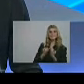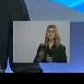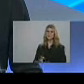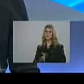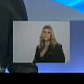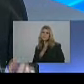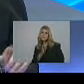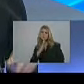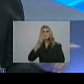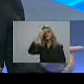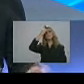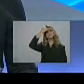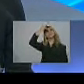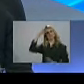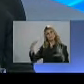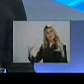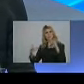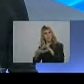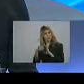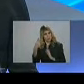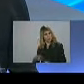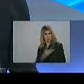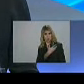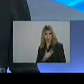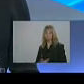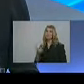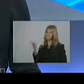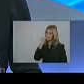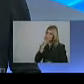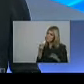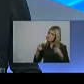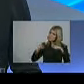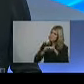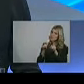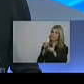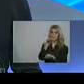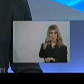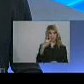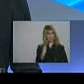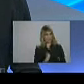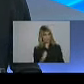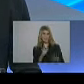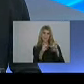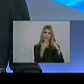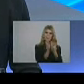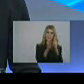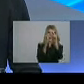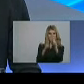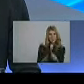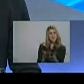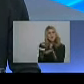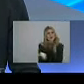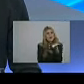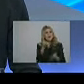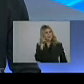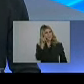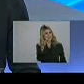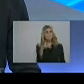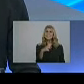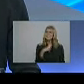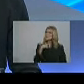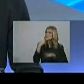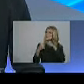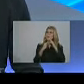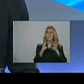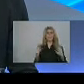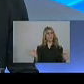conhecimento e com integração com o governo do Estado, a gente vai poder fazer muito pela sua vida e da sua família. Cuidar de você. Tenha dúvida nenhuma